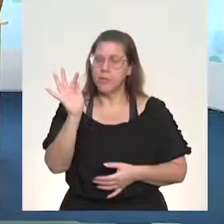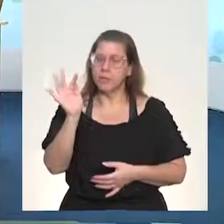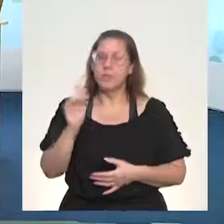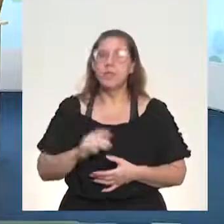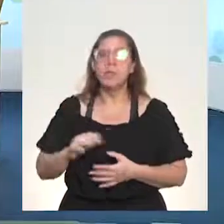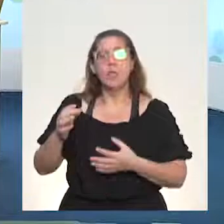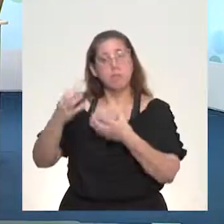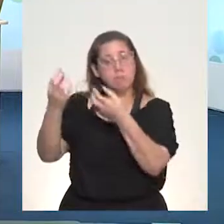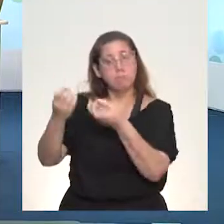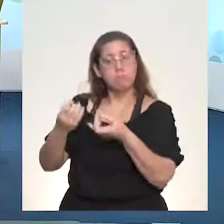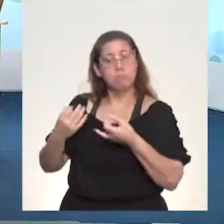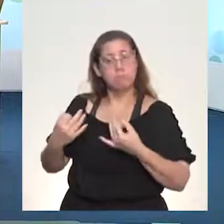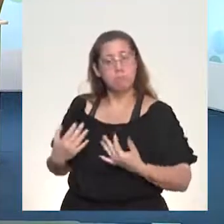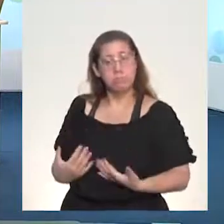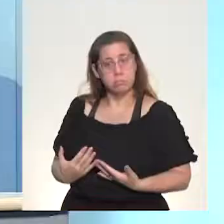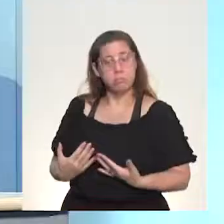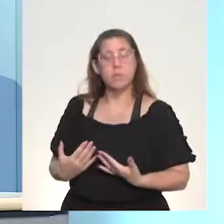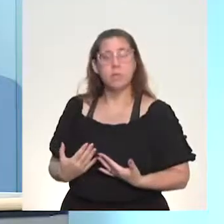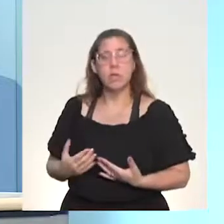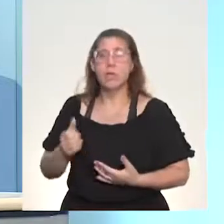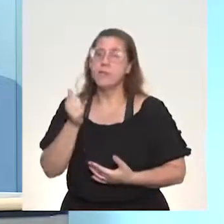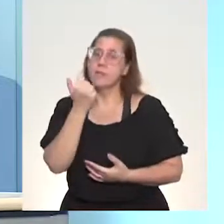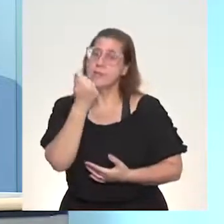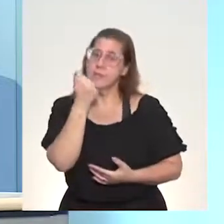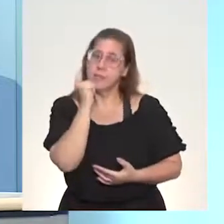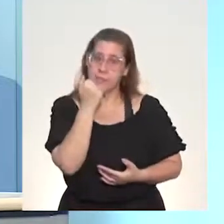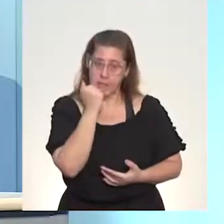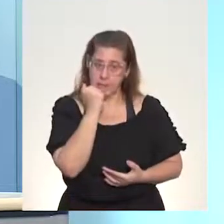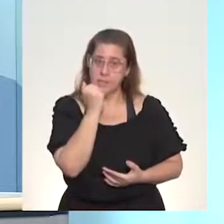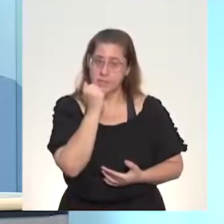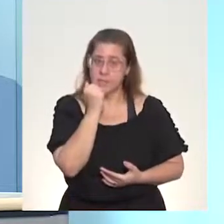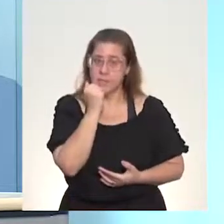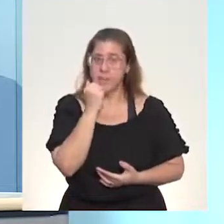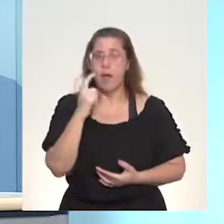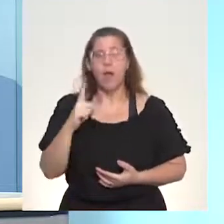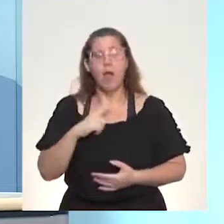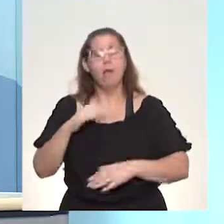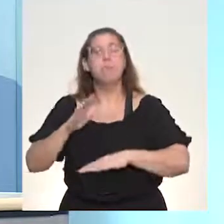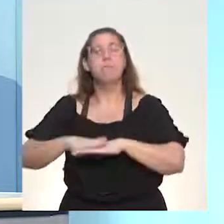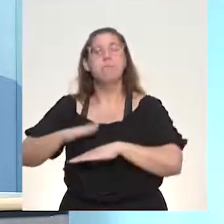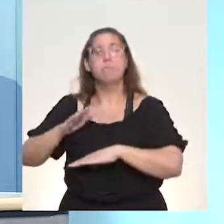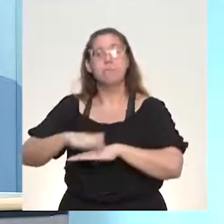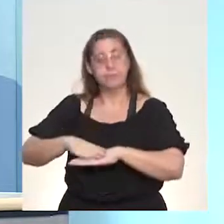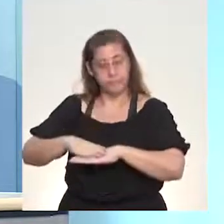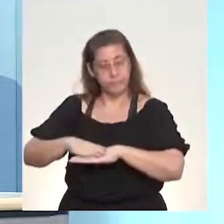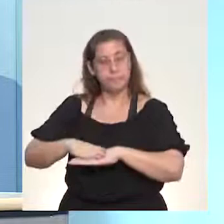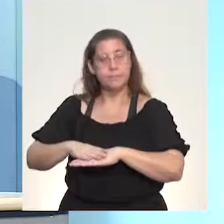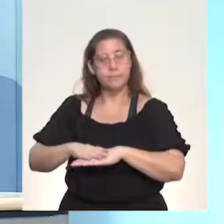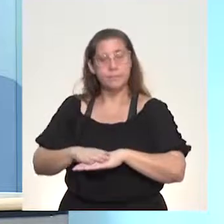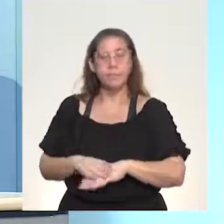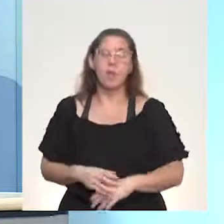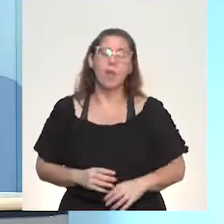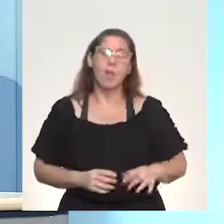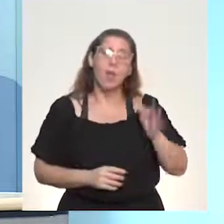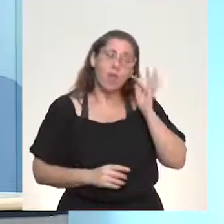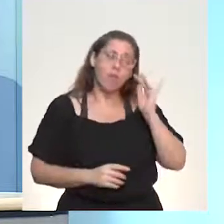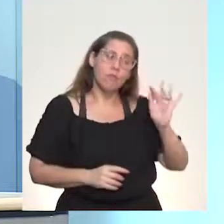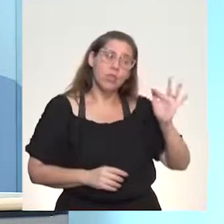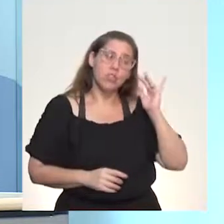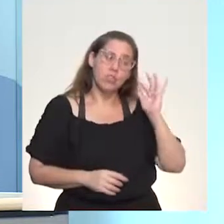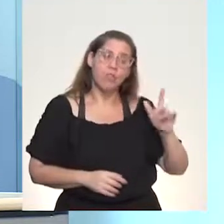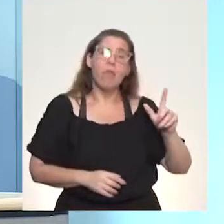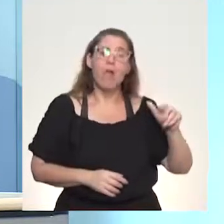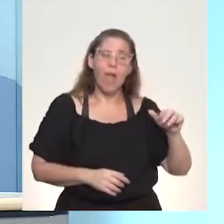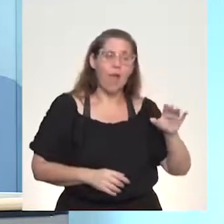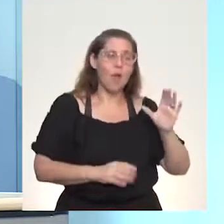estava dizendo que a ciência, a matéria da ciência é criar funções e a matéria da filosofia é